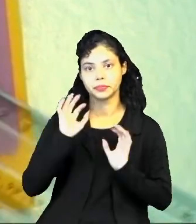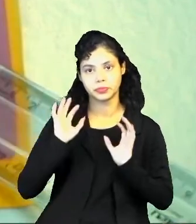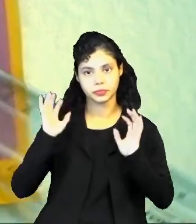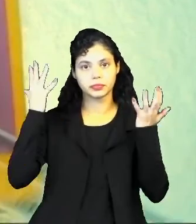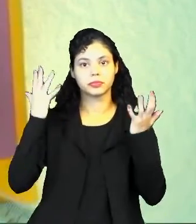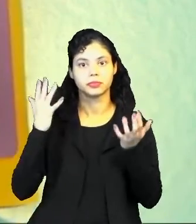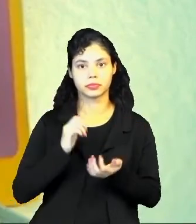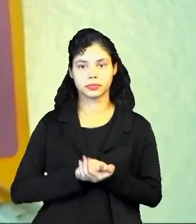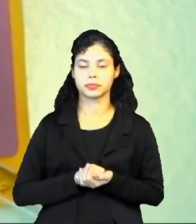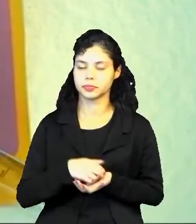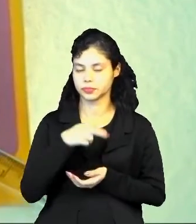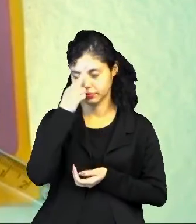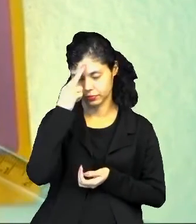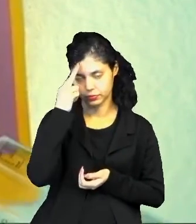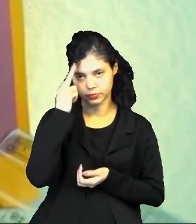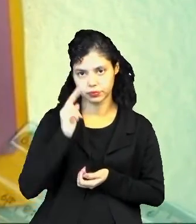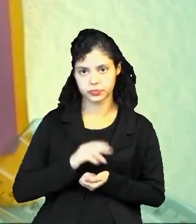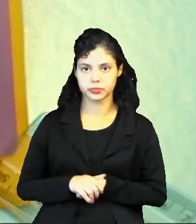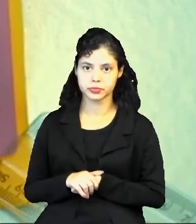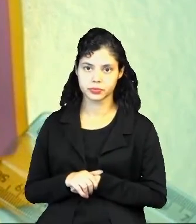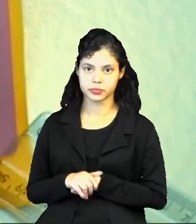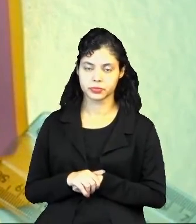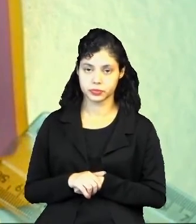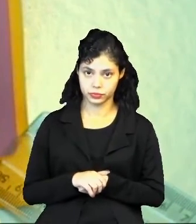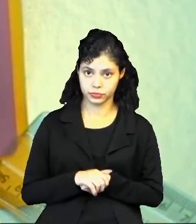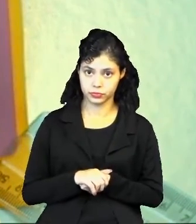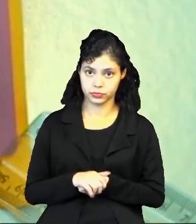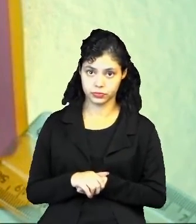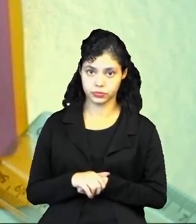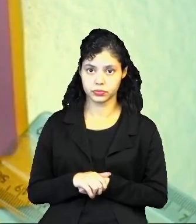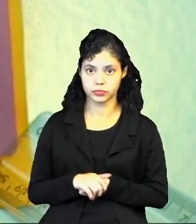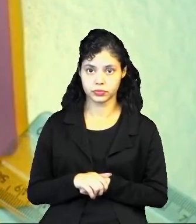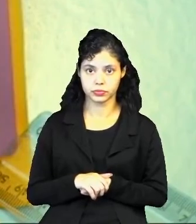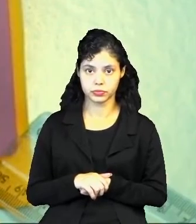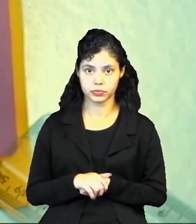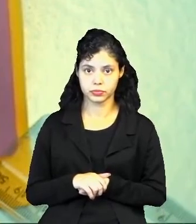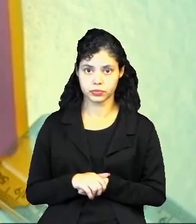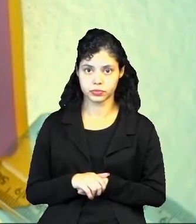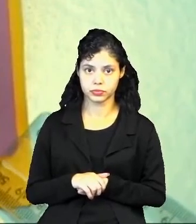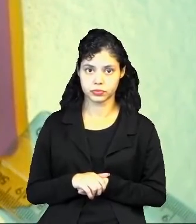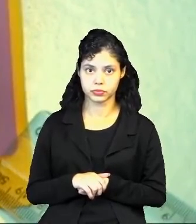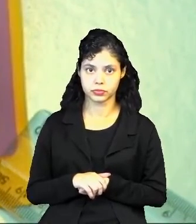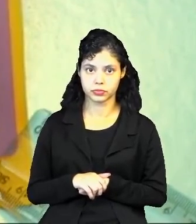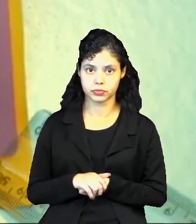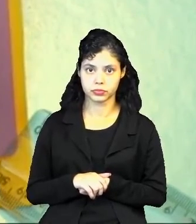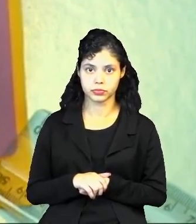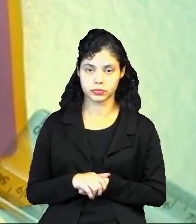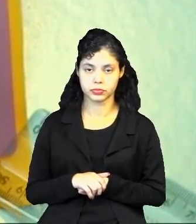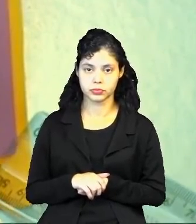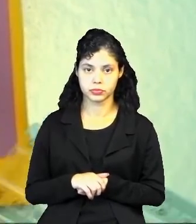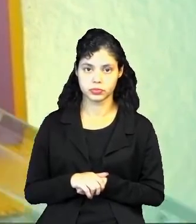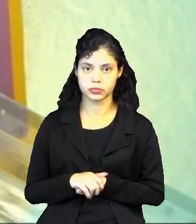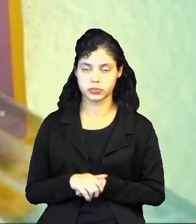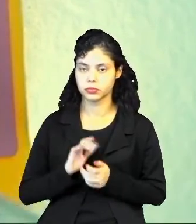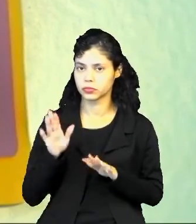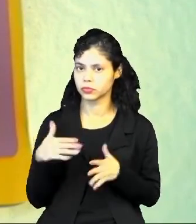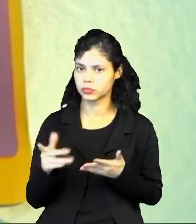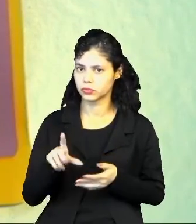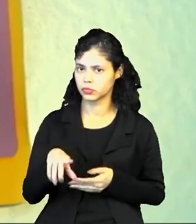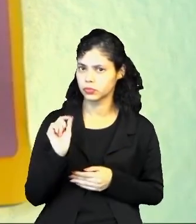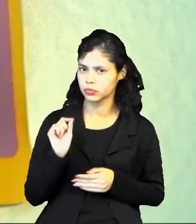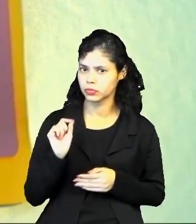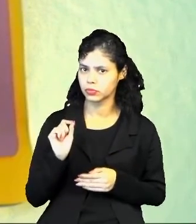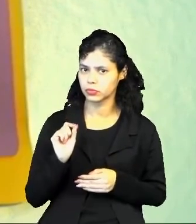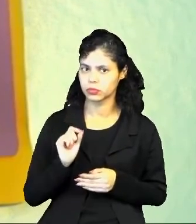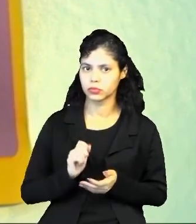do clímax da história. Né? Onde acontece o fato ali principal. Qual é a situação